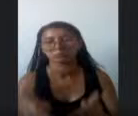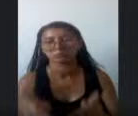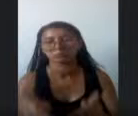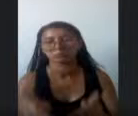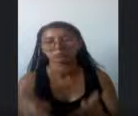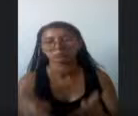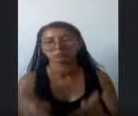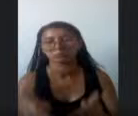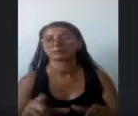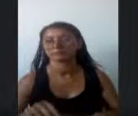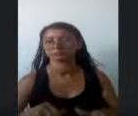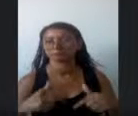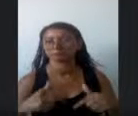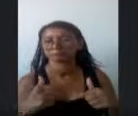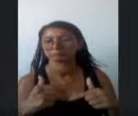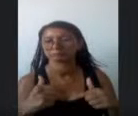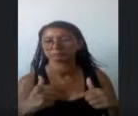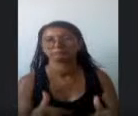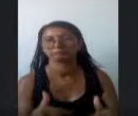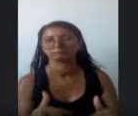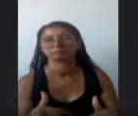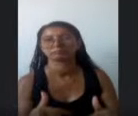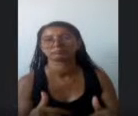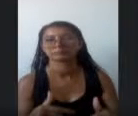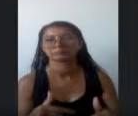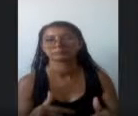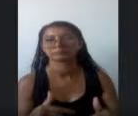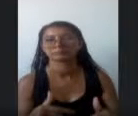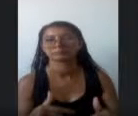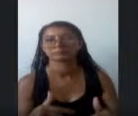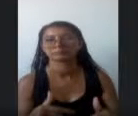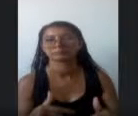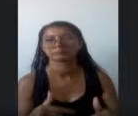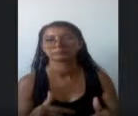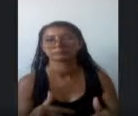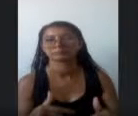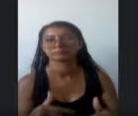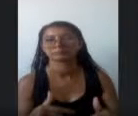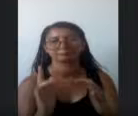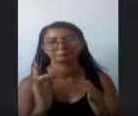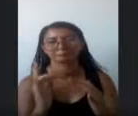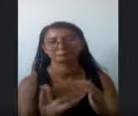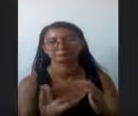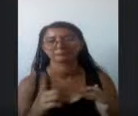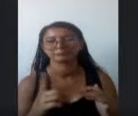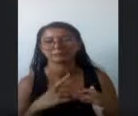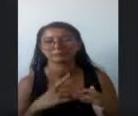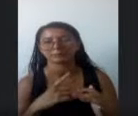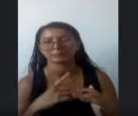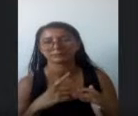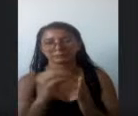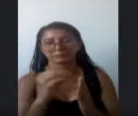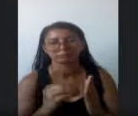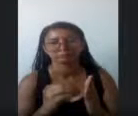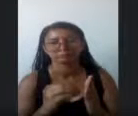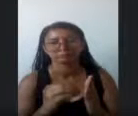engajado hoje em dia a partir das redes sociais, deixar como referência, né, o conteúdo constante no site